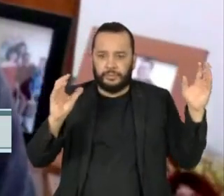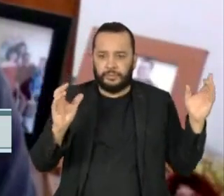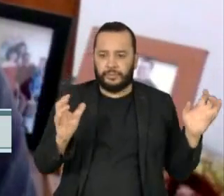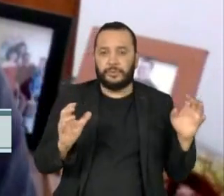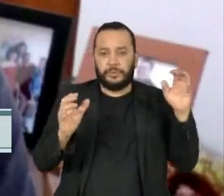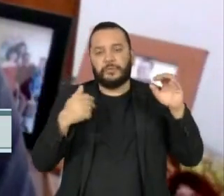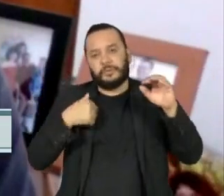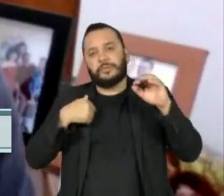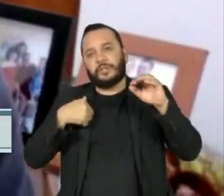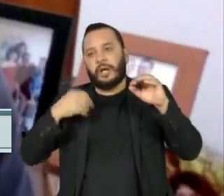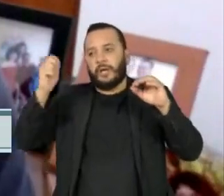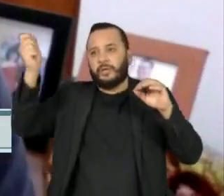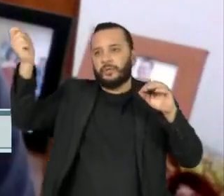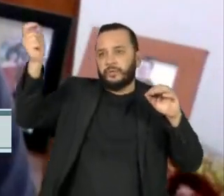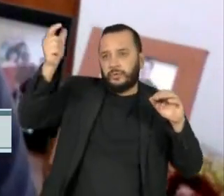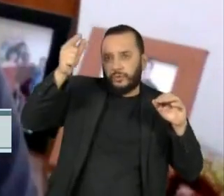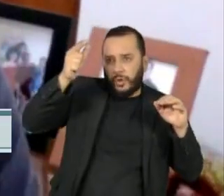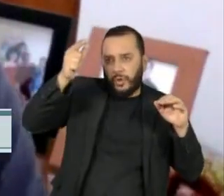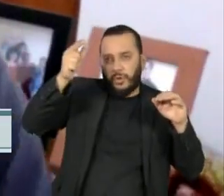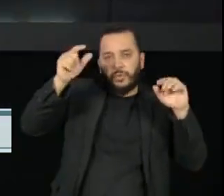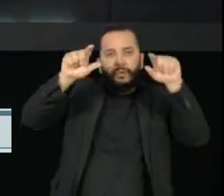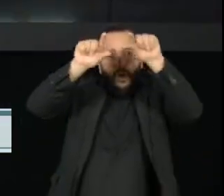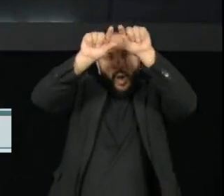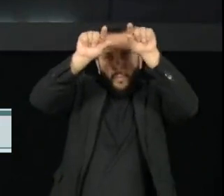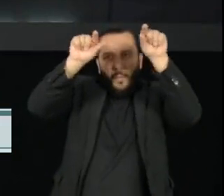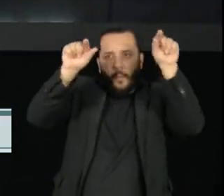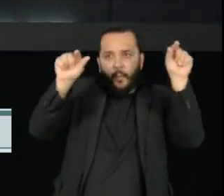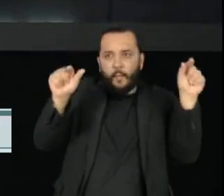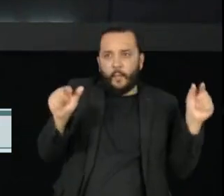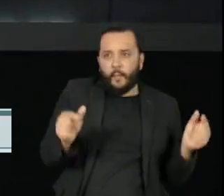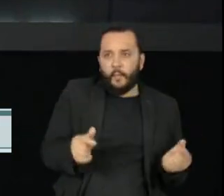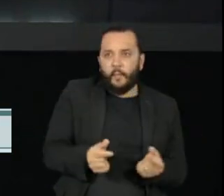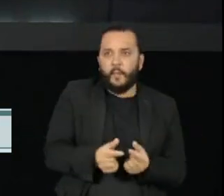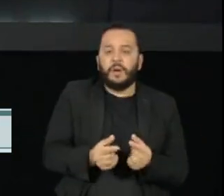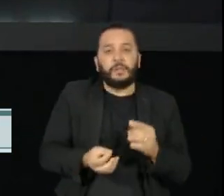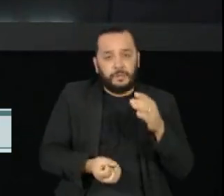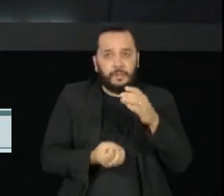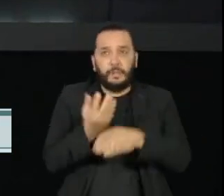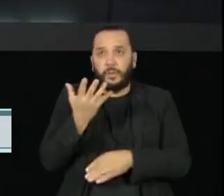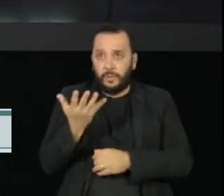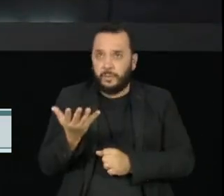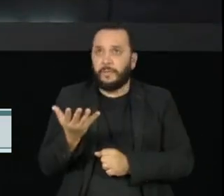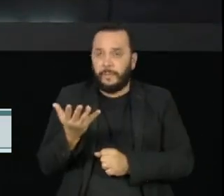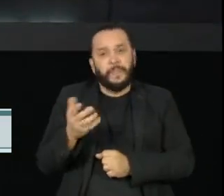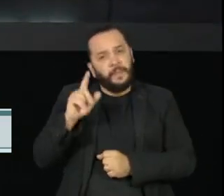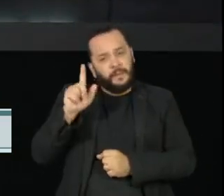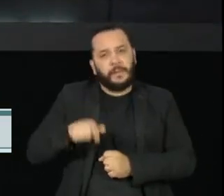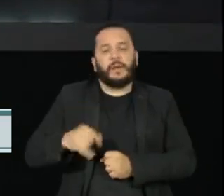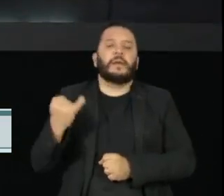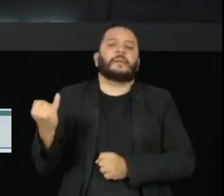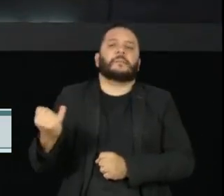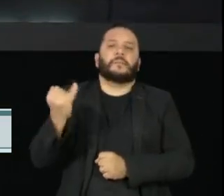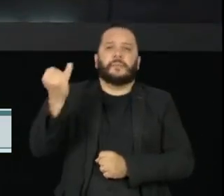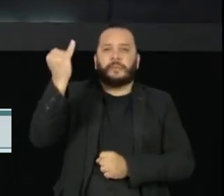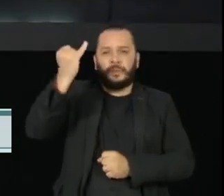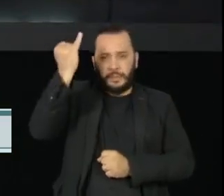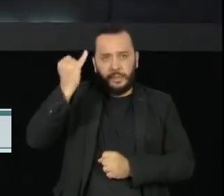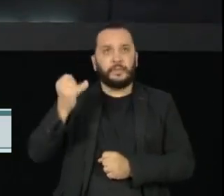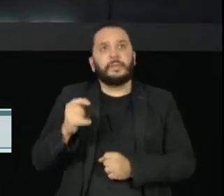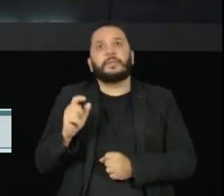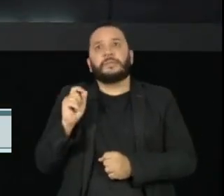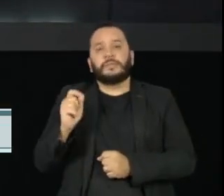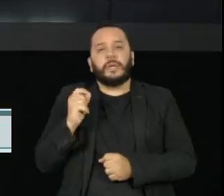lá começaram a produzir moléculas de ozônio o papel dela então passou a ser fundamental na evolução